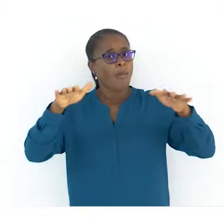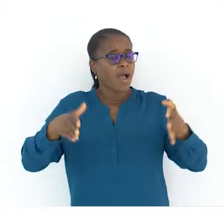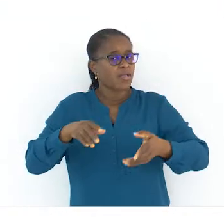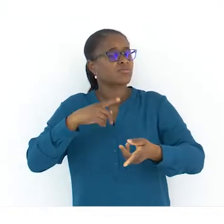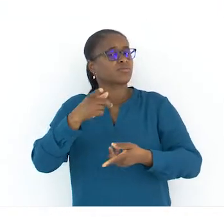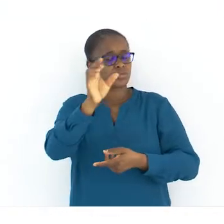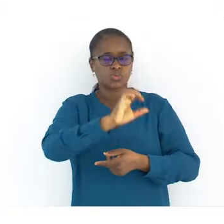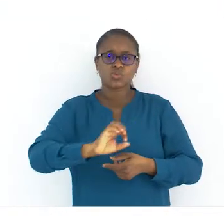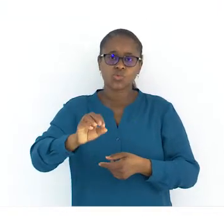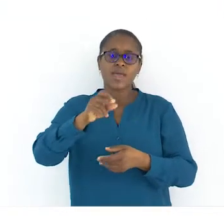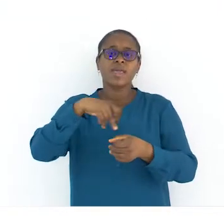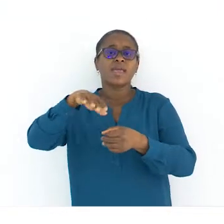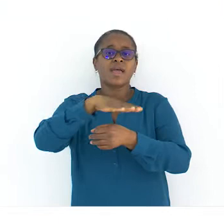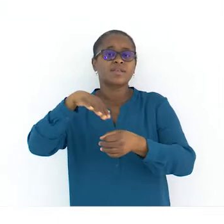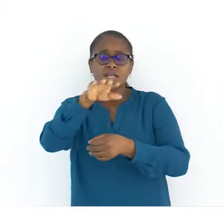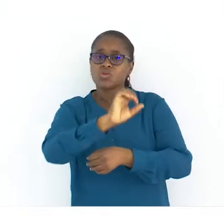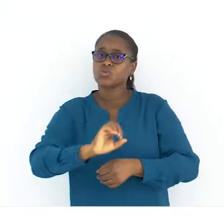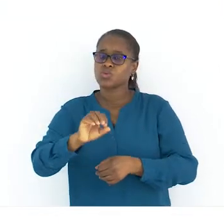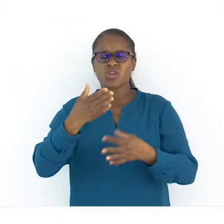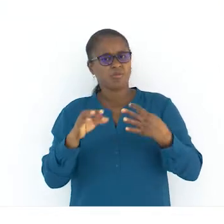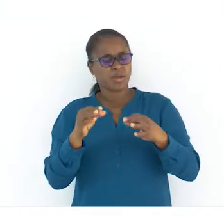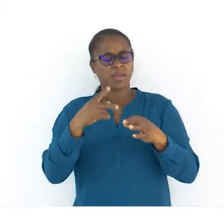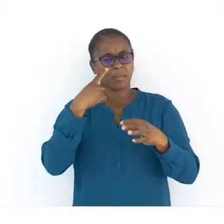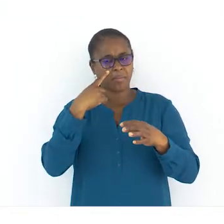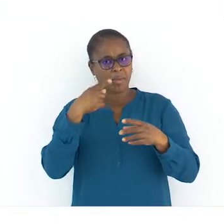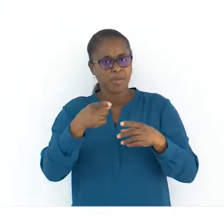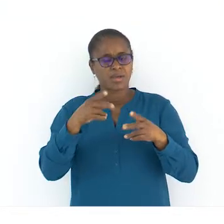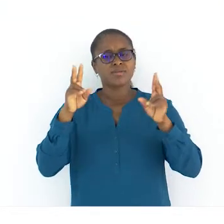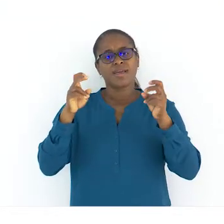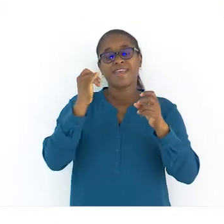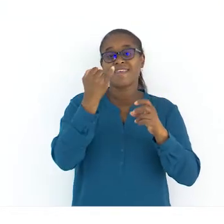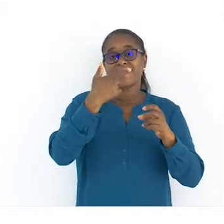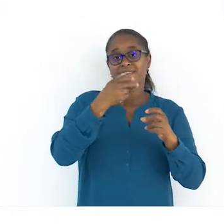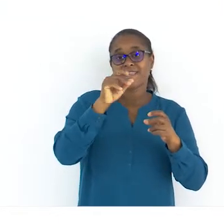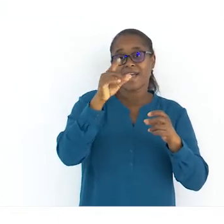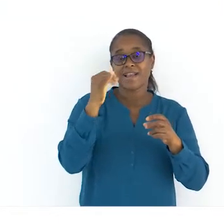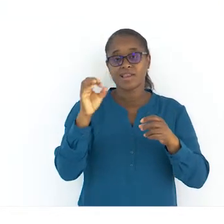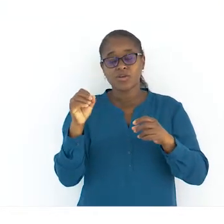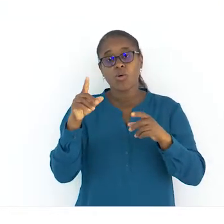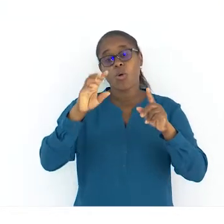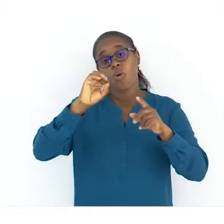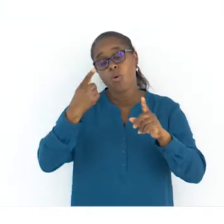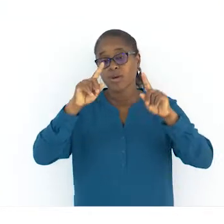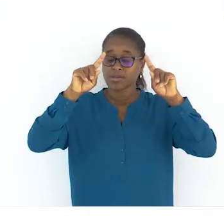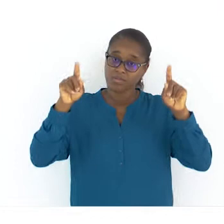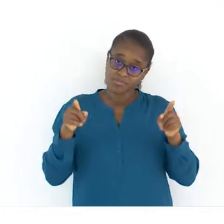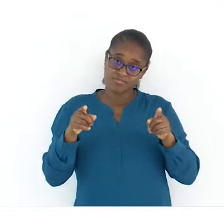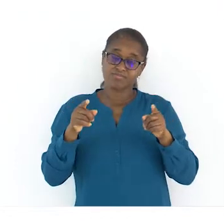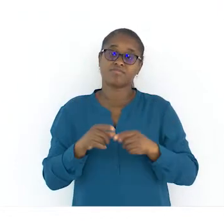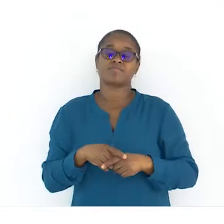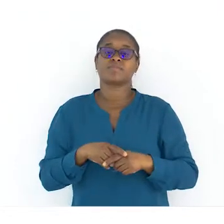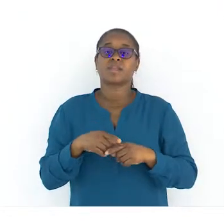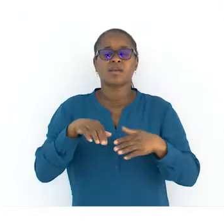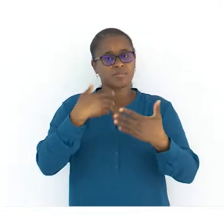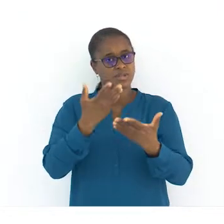ações. Normalmente aparecem em itálico ou entre parênteses. Serve para orientar a representação e a leitura do